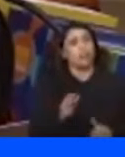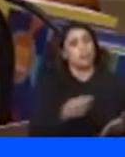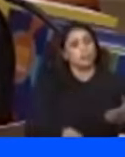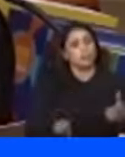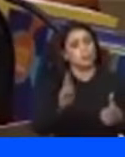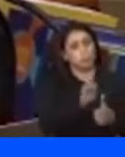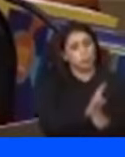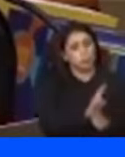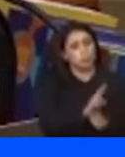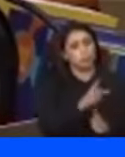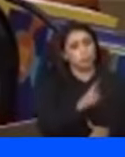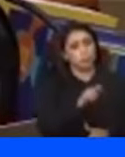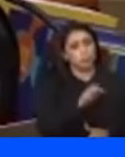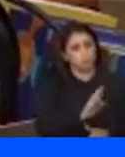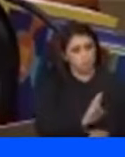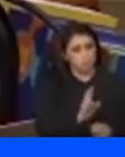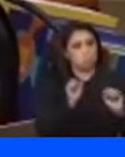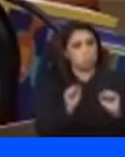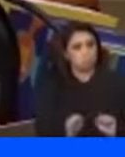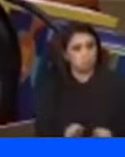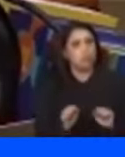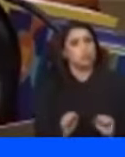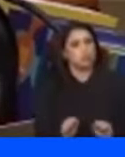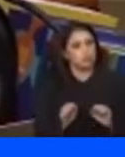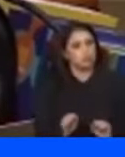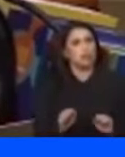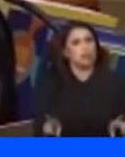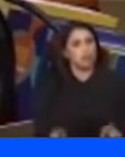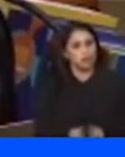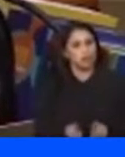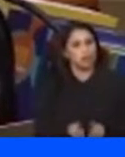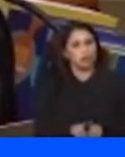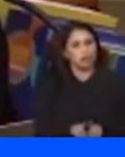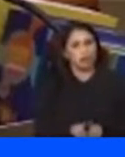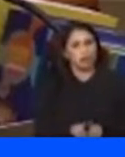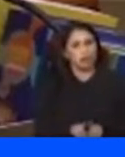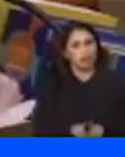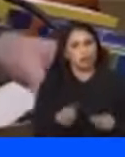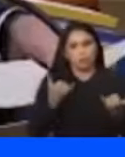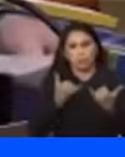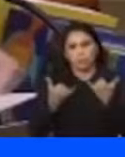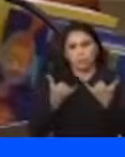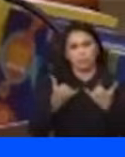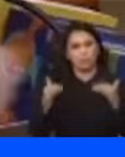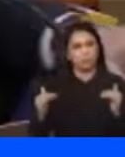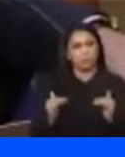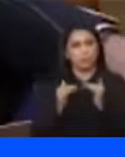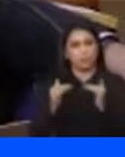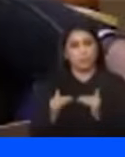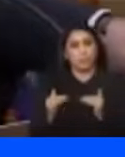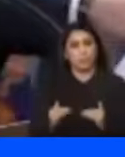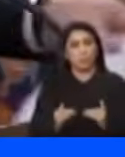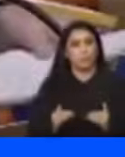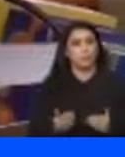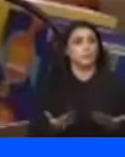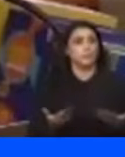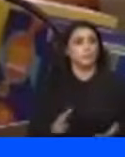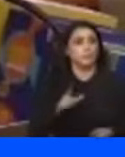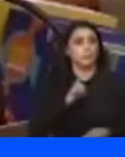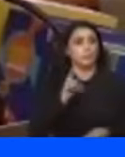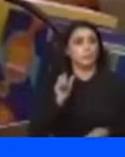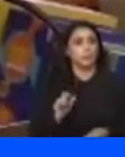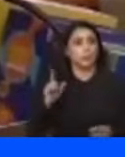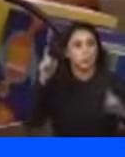da República poderá tratar também na mesma direção. E, nesse sentido, até